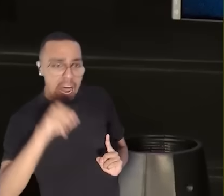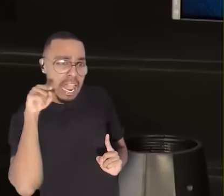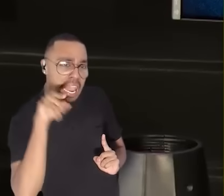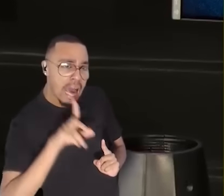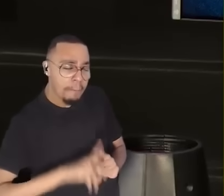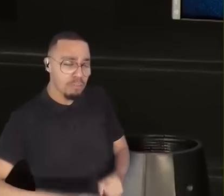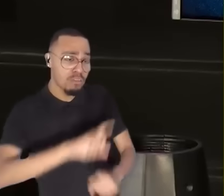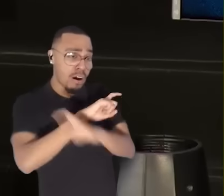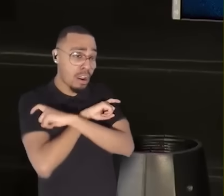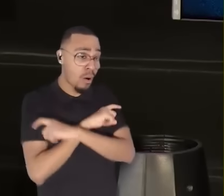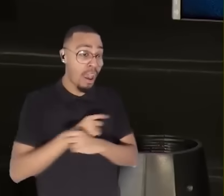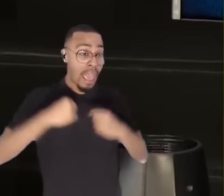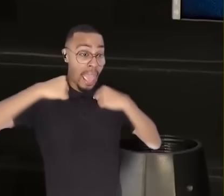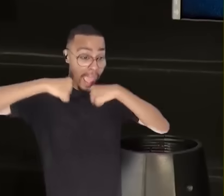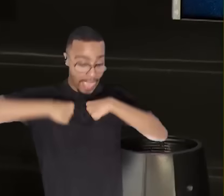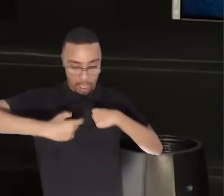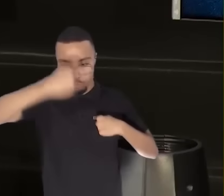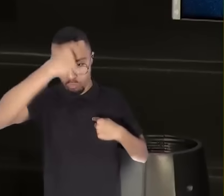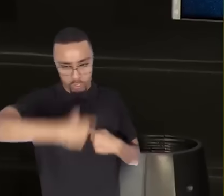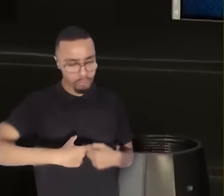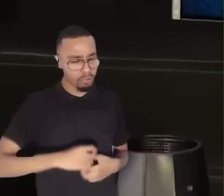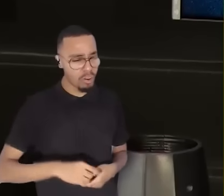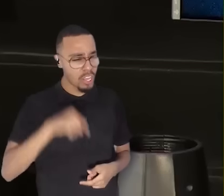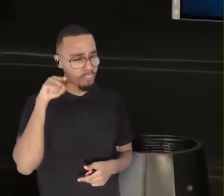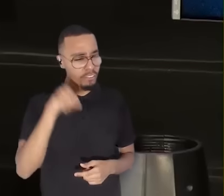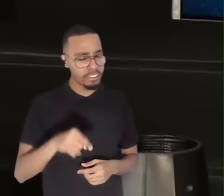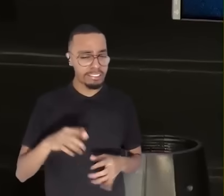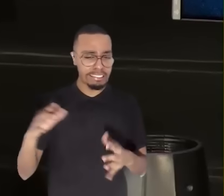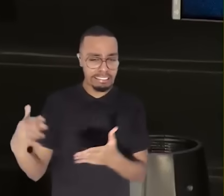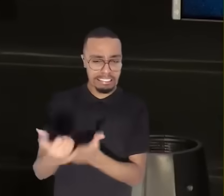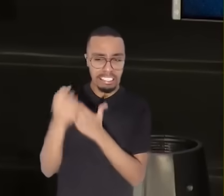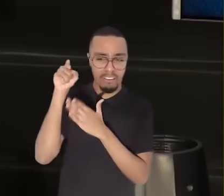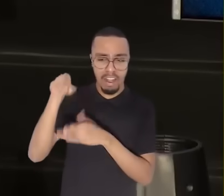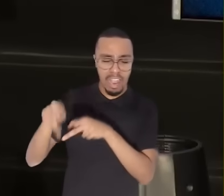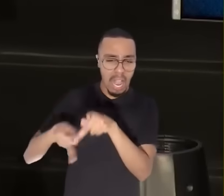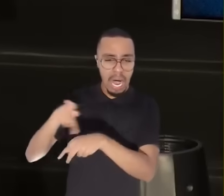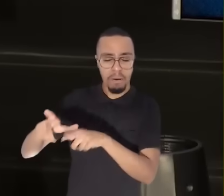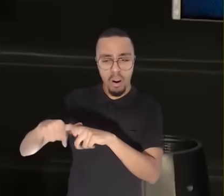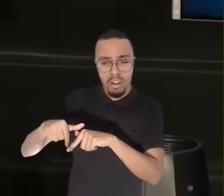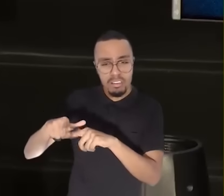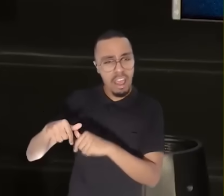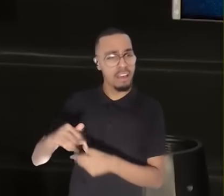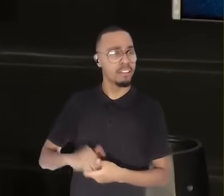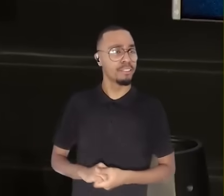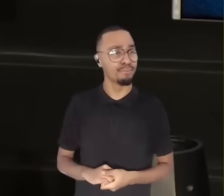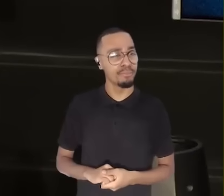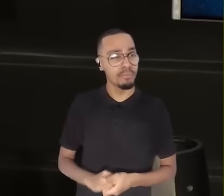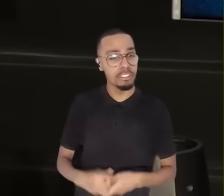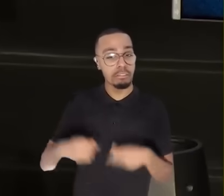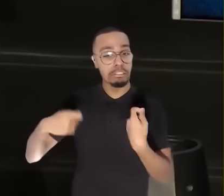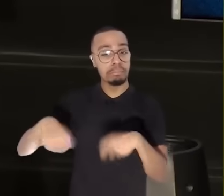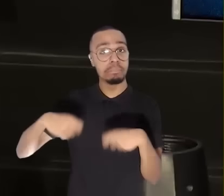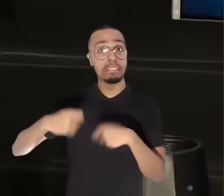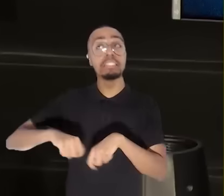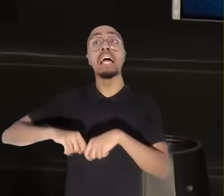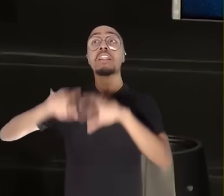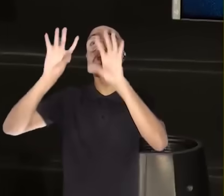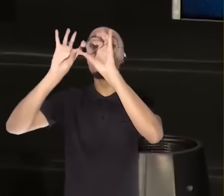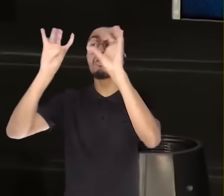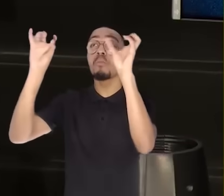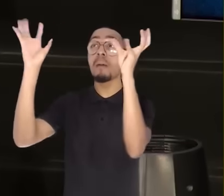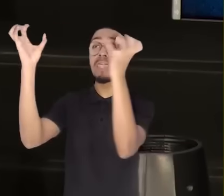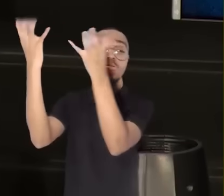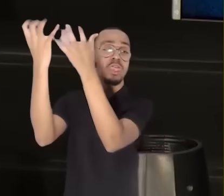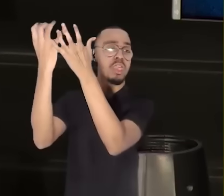E quando você tirar o povo de Israel de lá e você precisar de uma nuvem para te proteger do